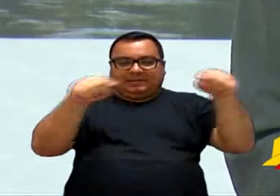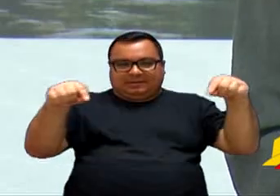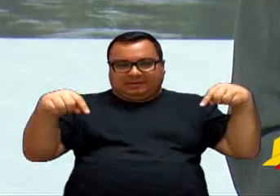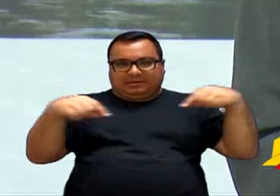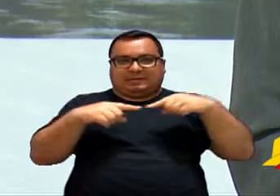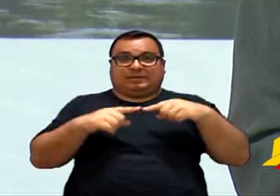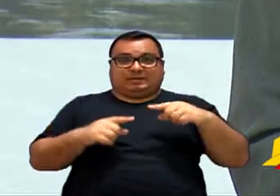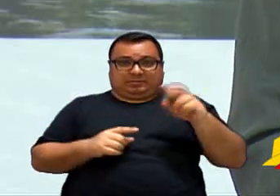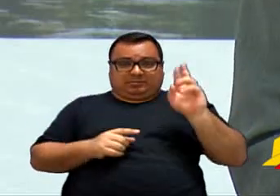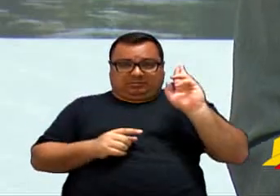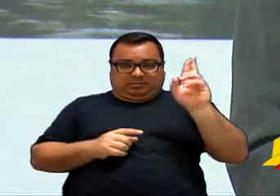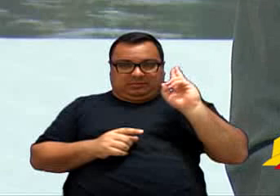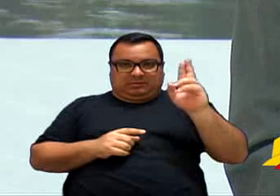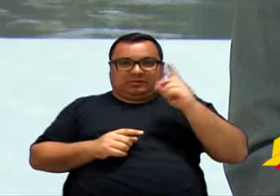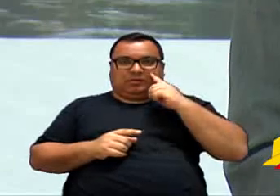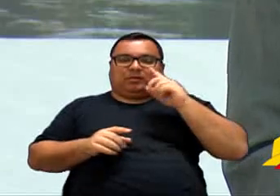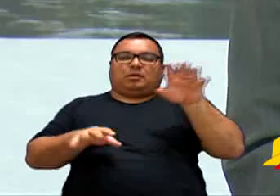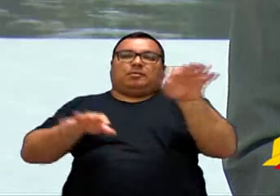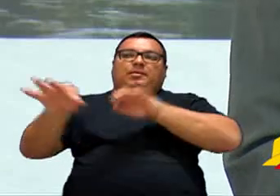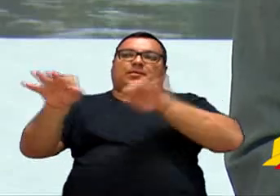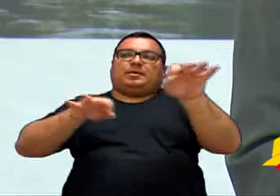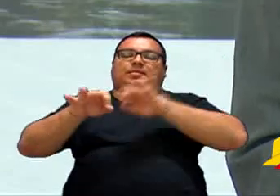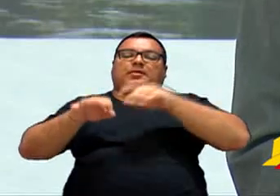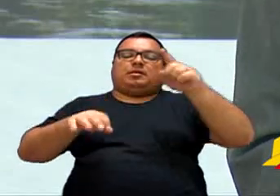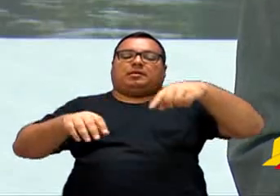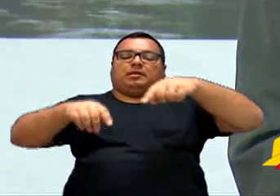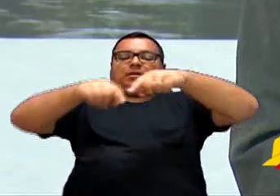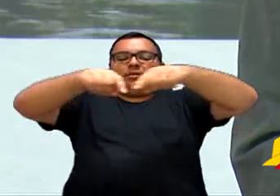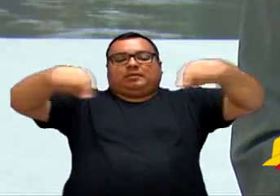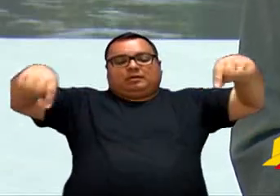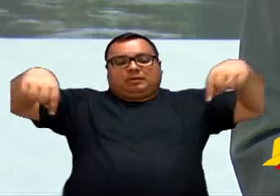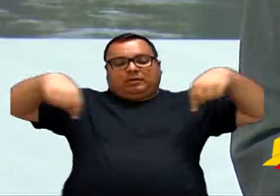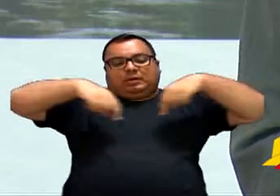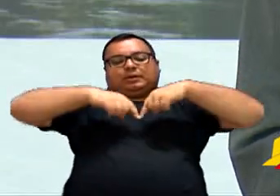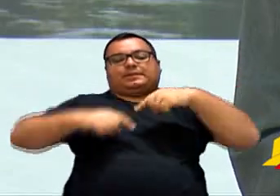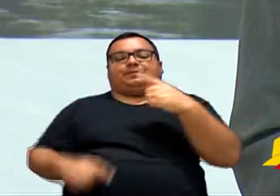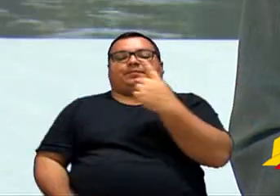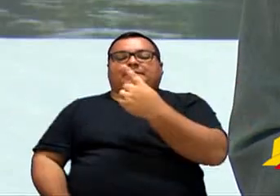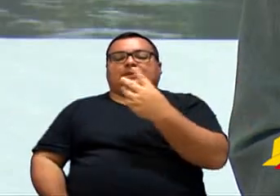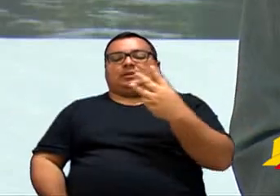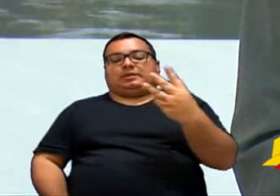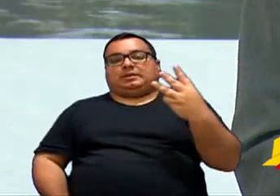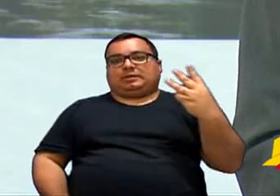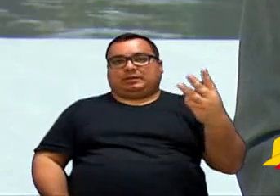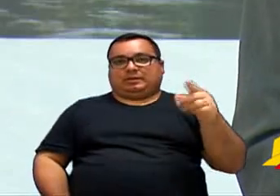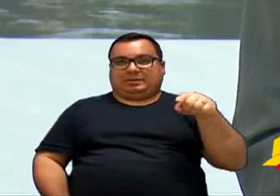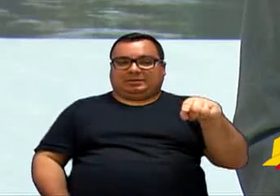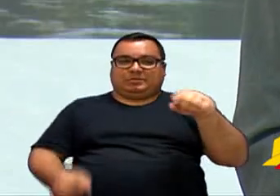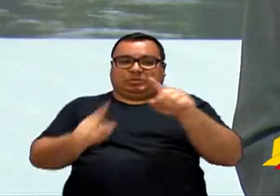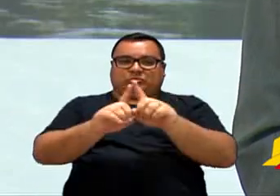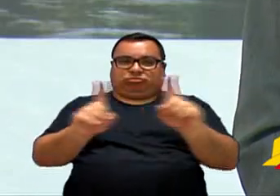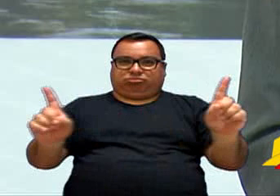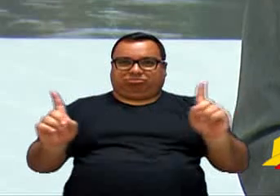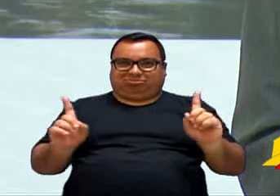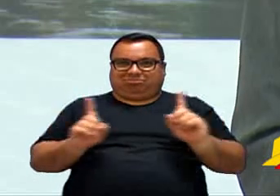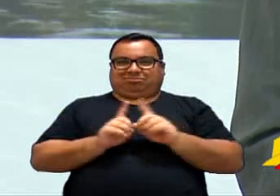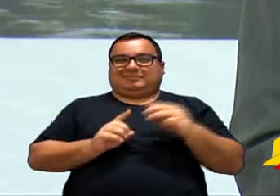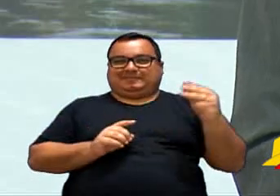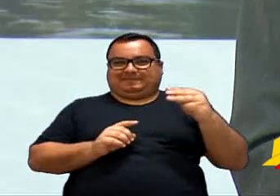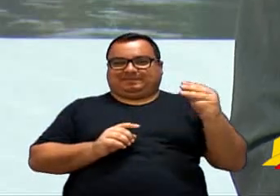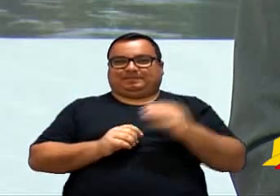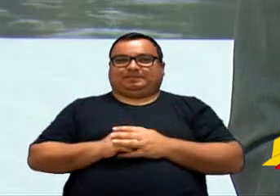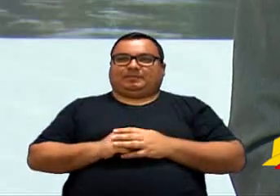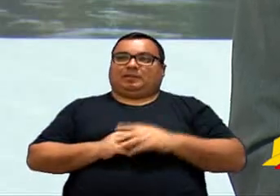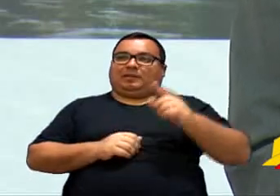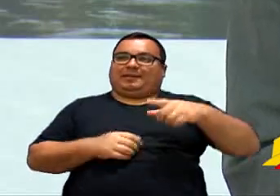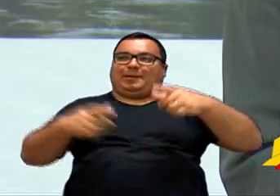E qual é o inciso 3º? É o 133 mil metros. Por que os 133 mil metros? Que é lá a área da Feira